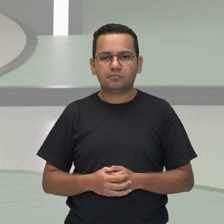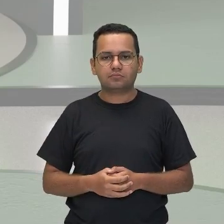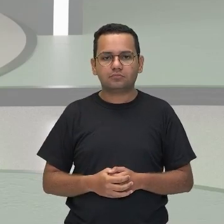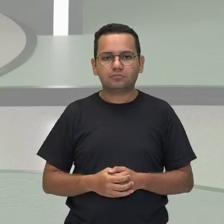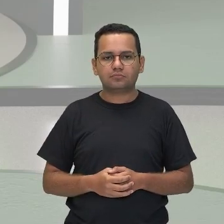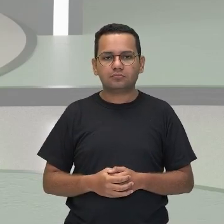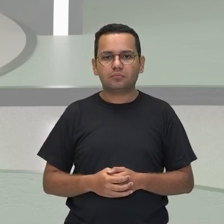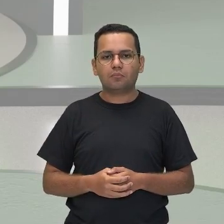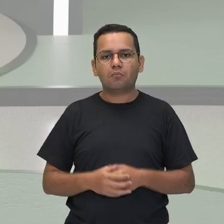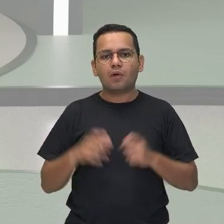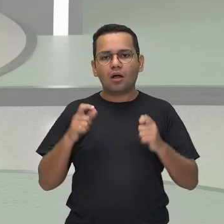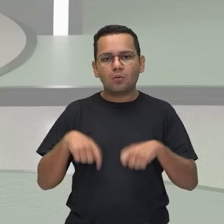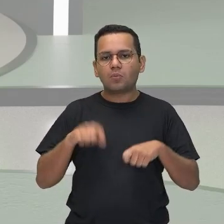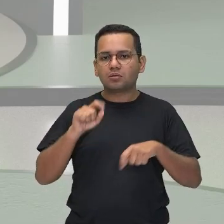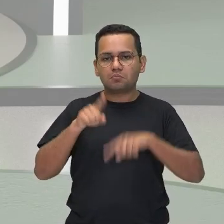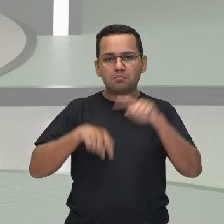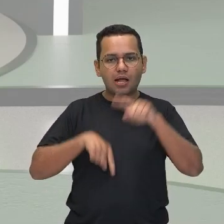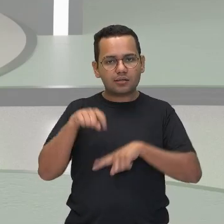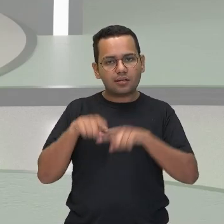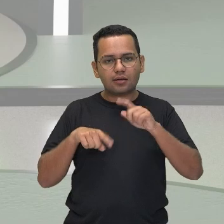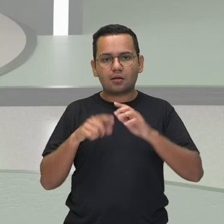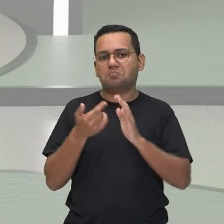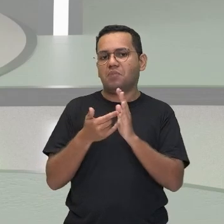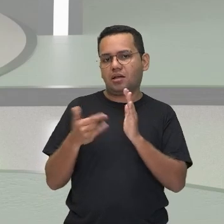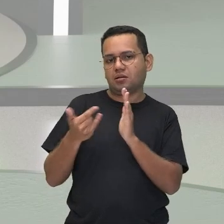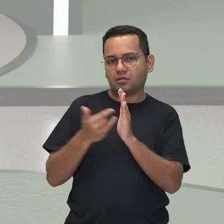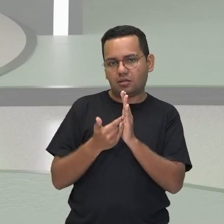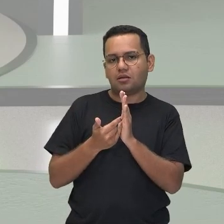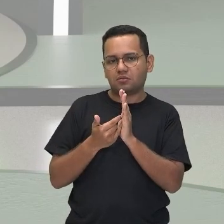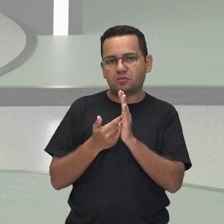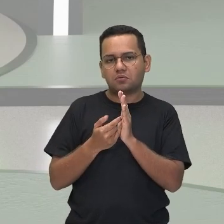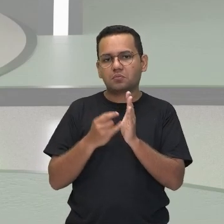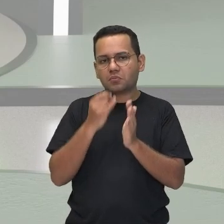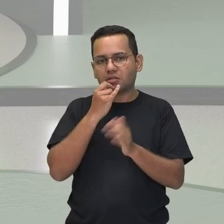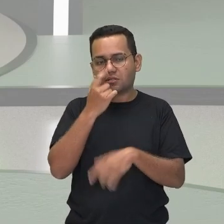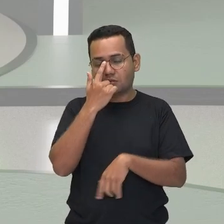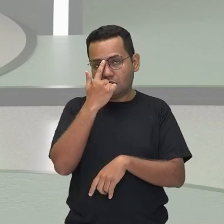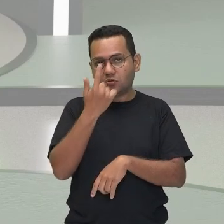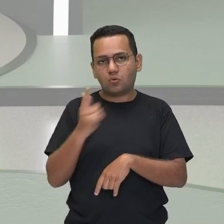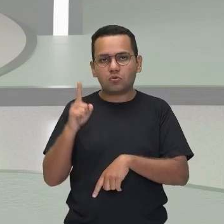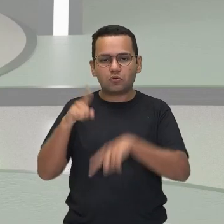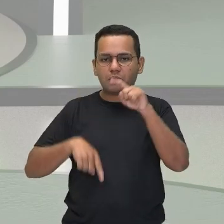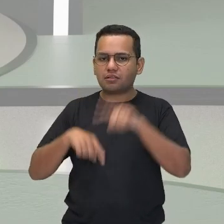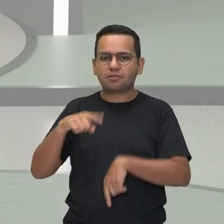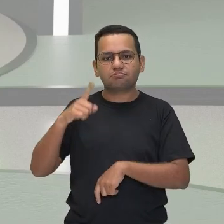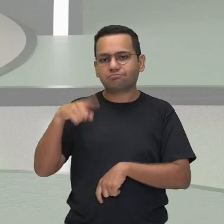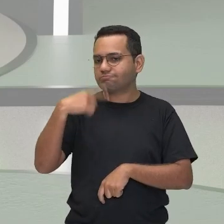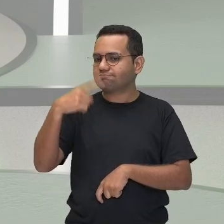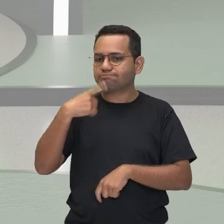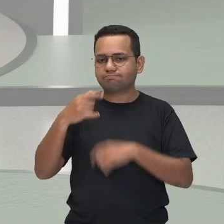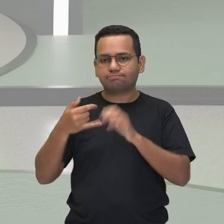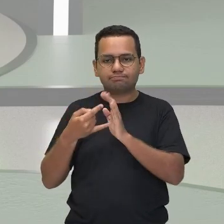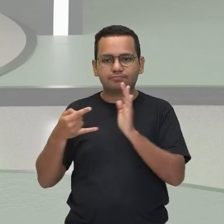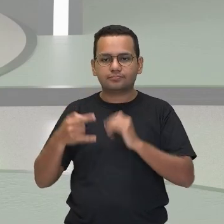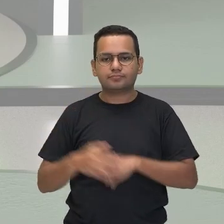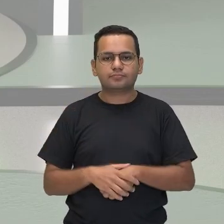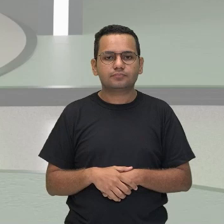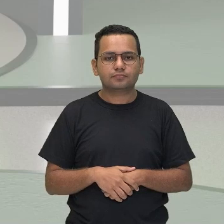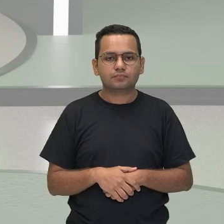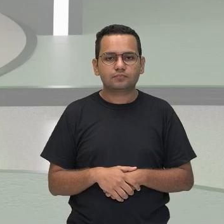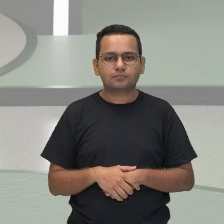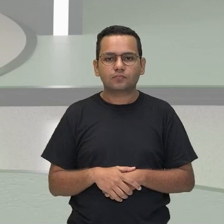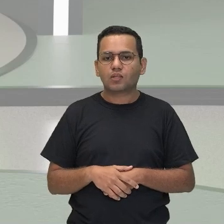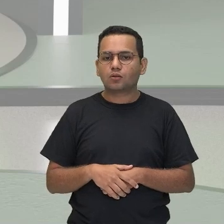Consiste na separação de materiais magnéticos de materiais não magnéticos, utilizando um